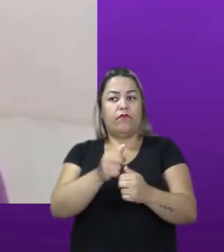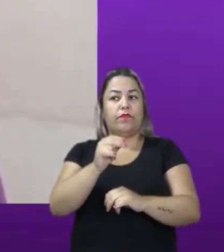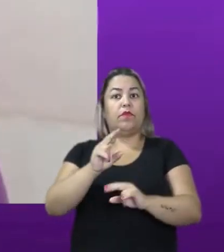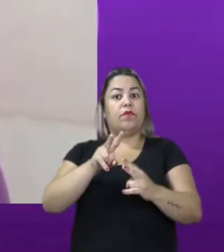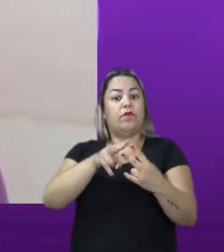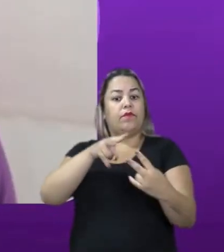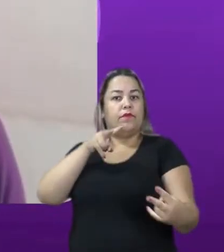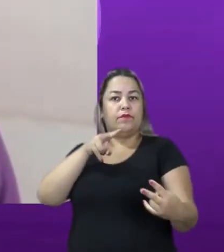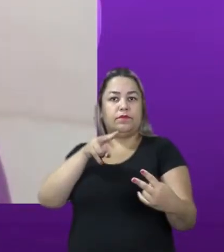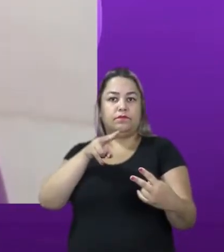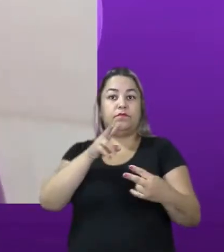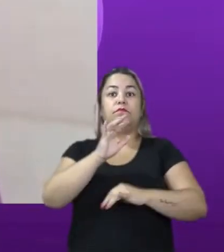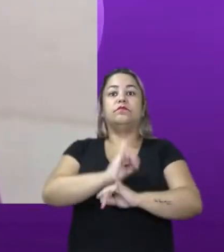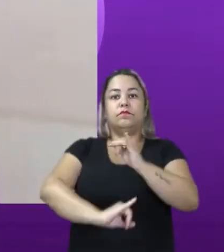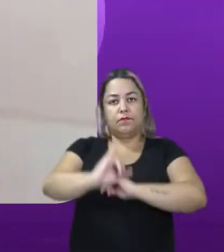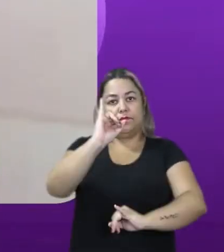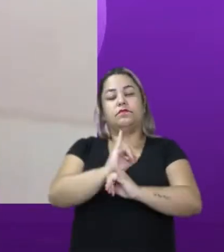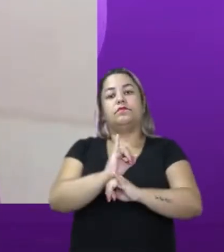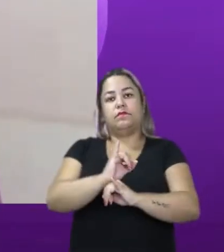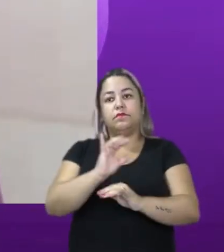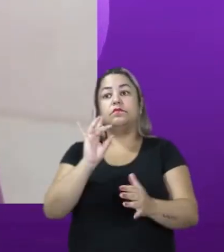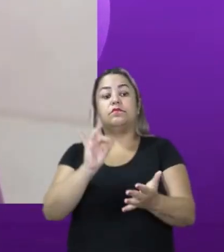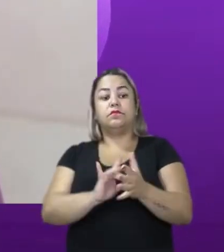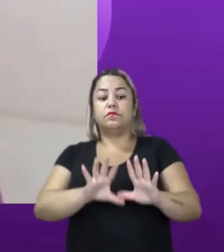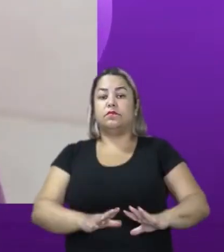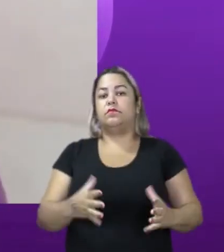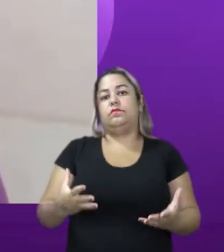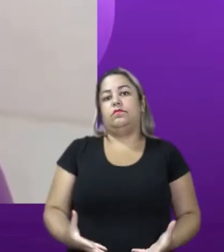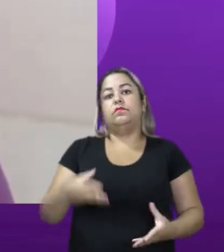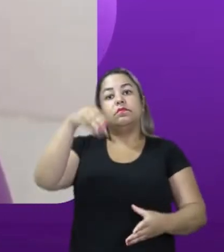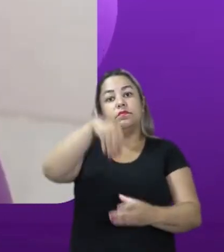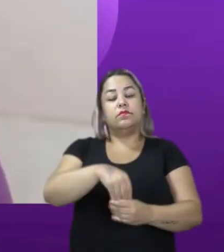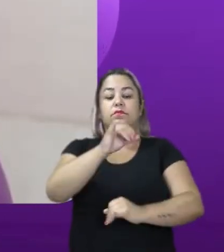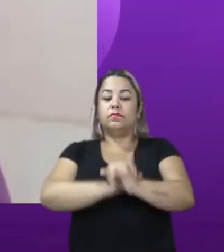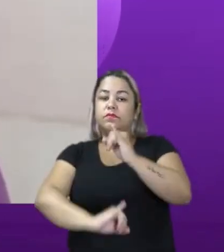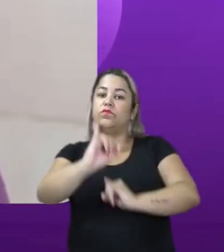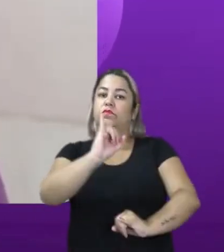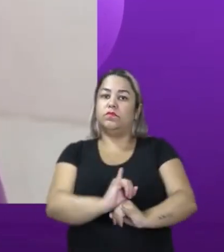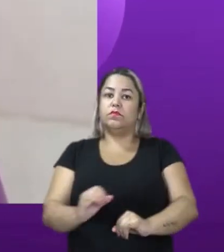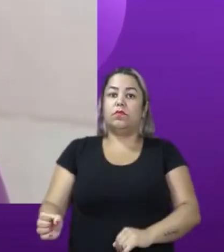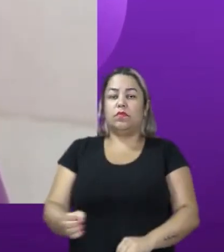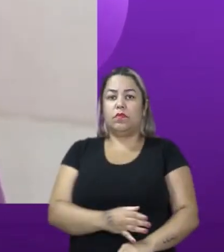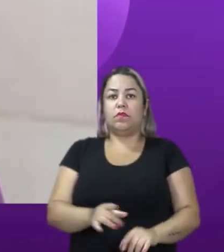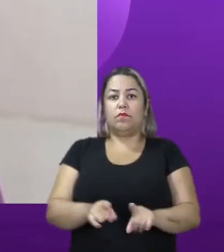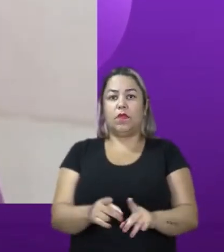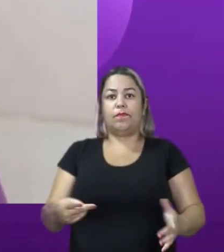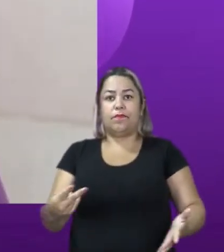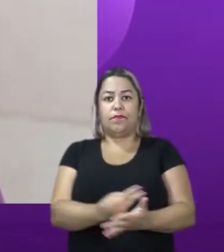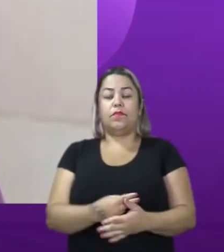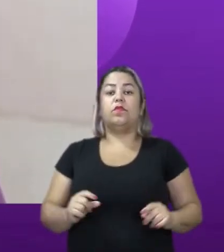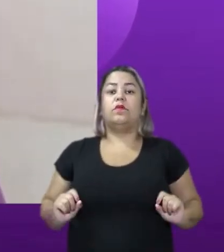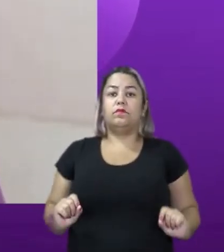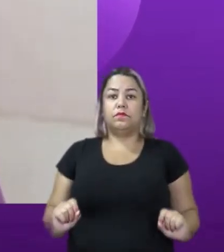essas violências que a gente sofre no mundo real, elas indo para o mundo virtual e novos tipos de violência surgindo